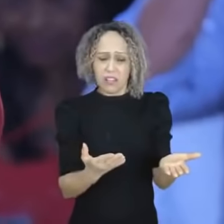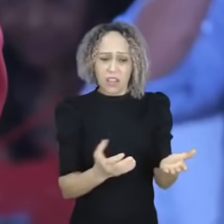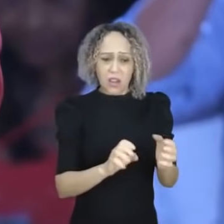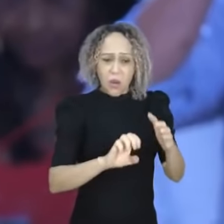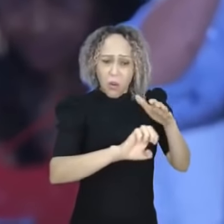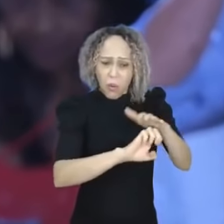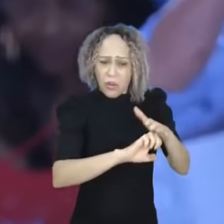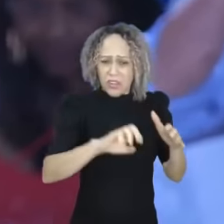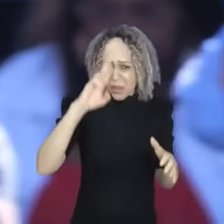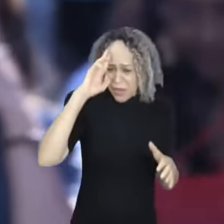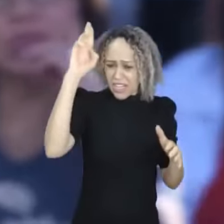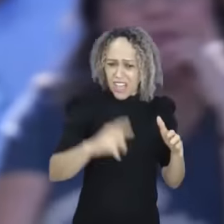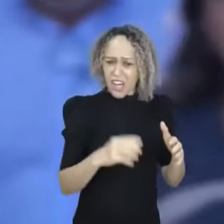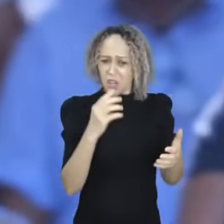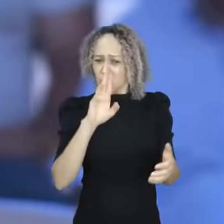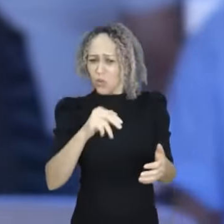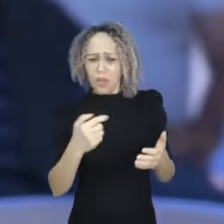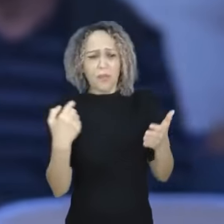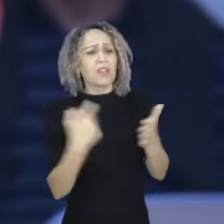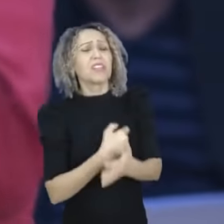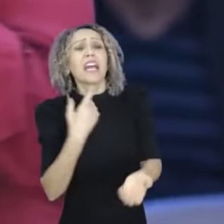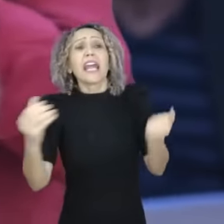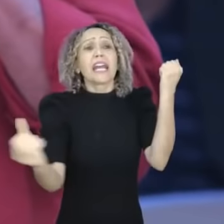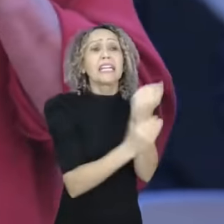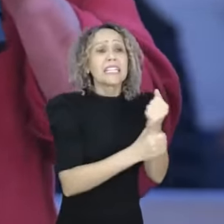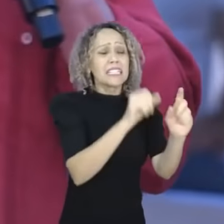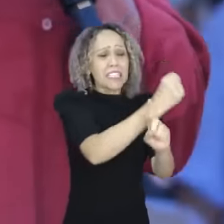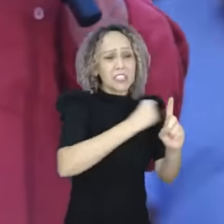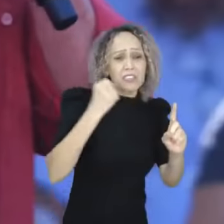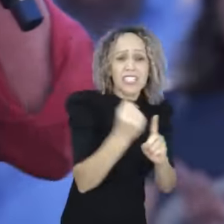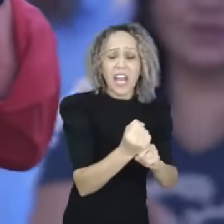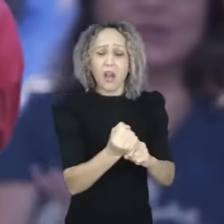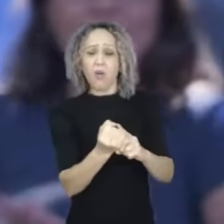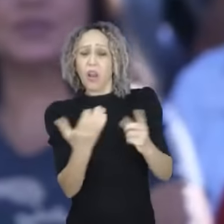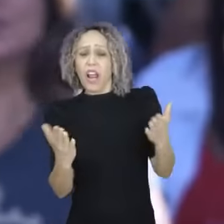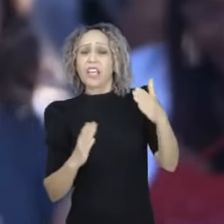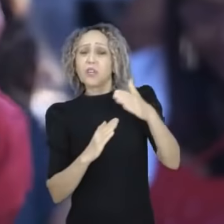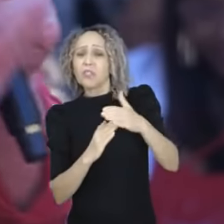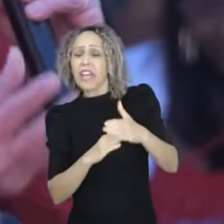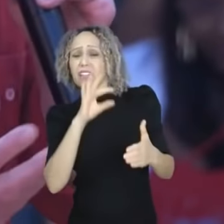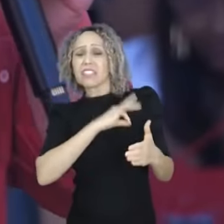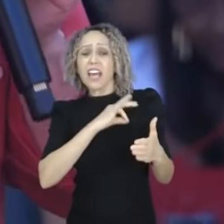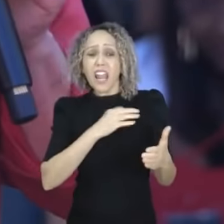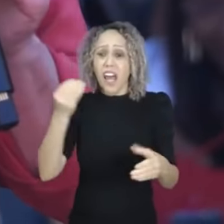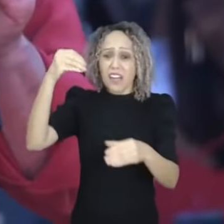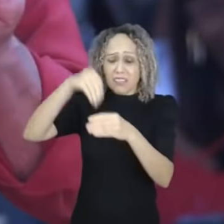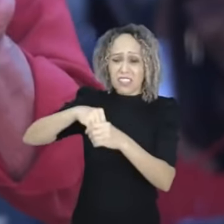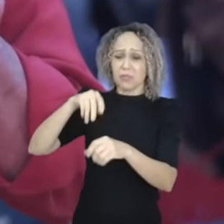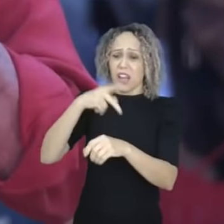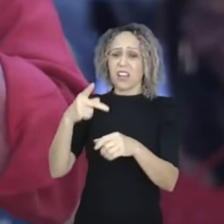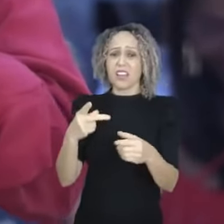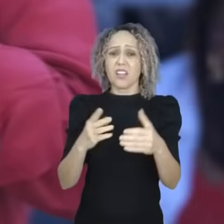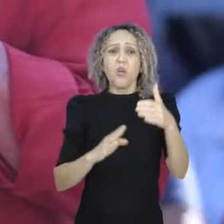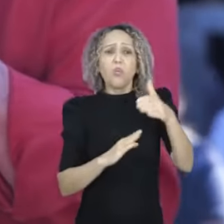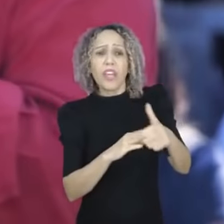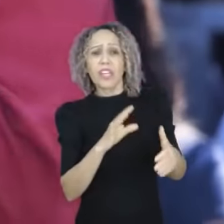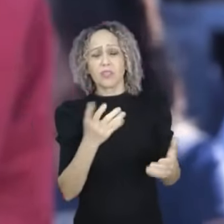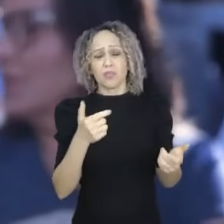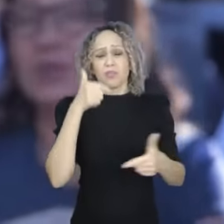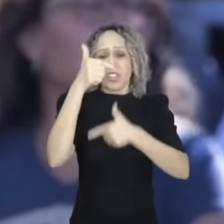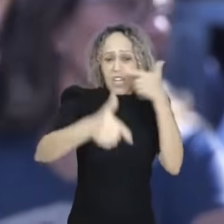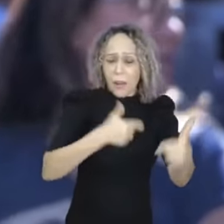Cadê o teto de salário que a gente vai ter que colocar nesse país? Qual é o teto de emprego que a gente vai criar? Porque só